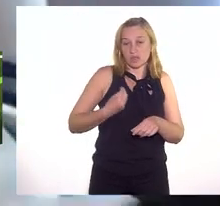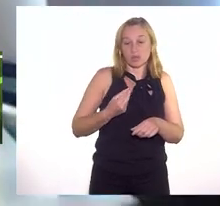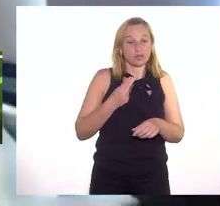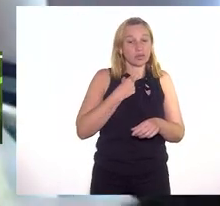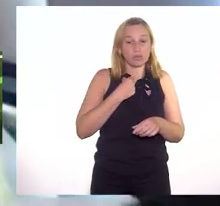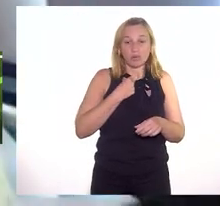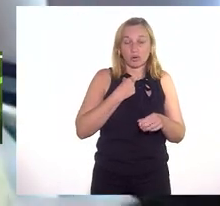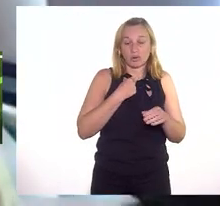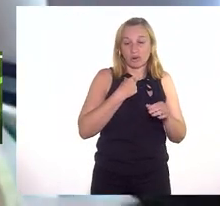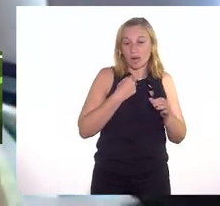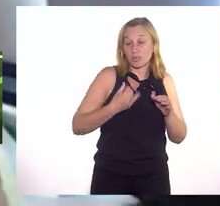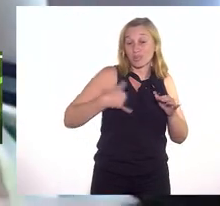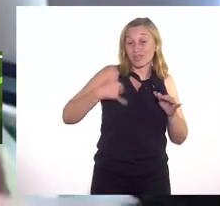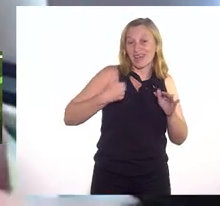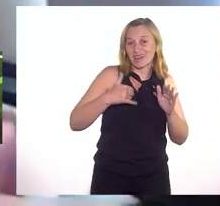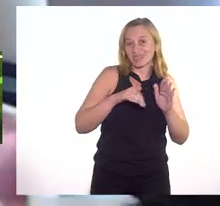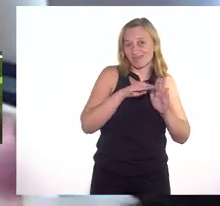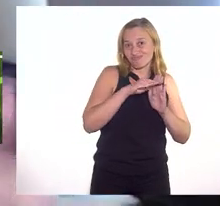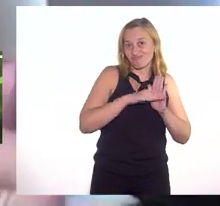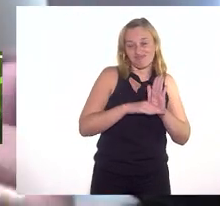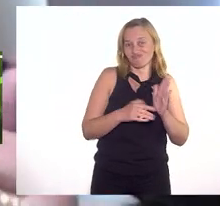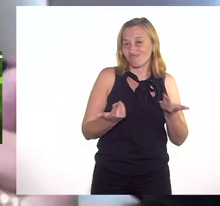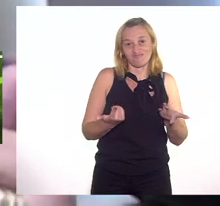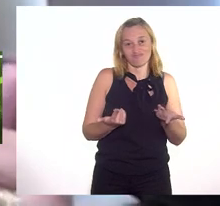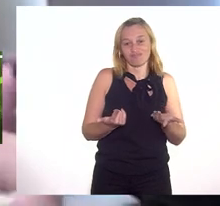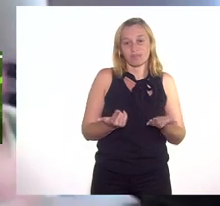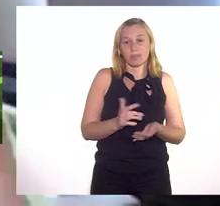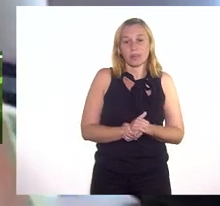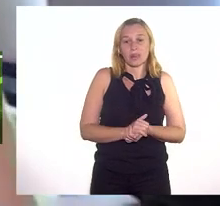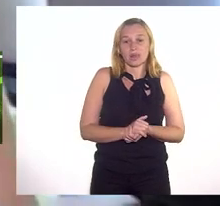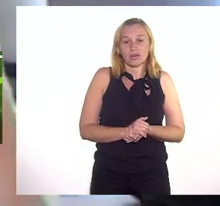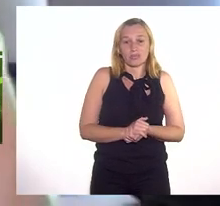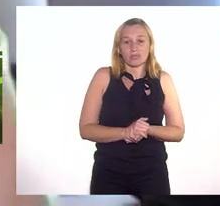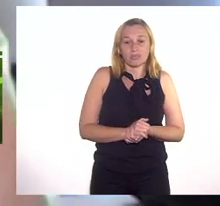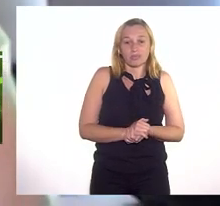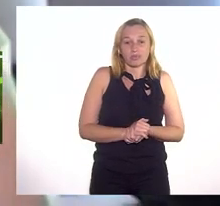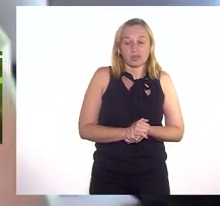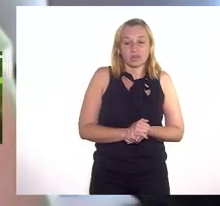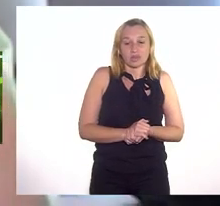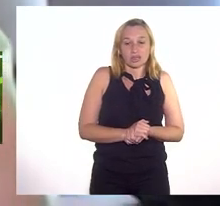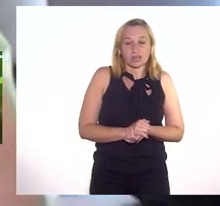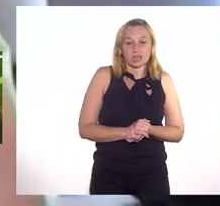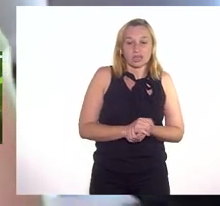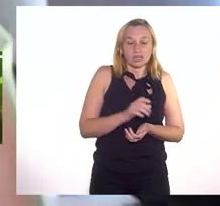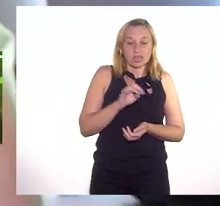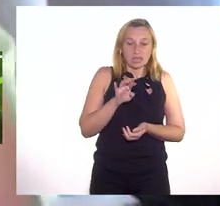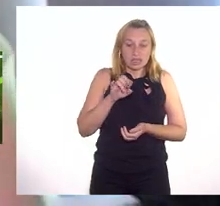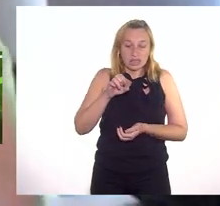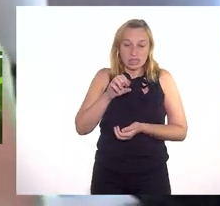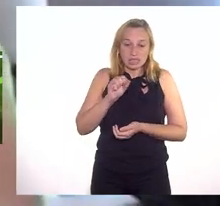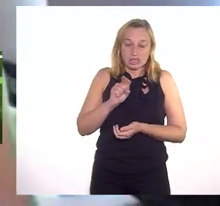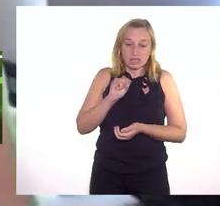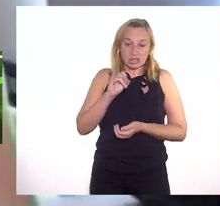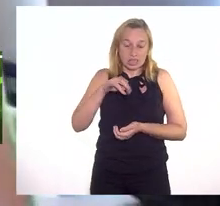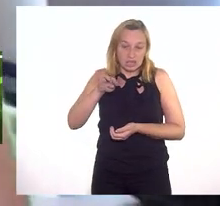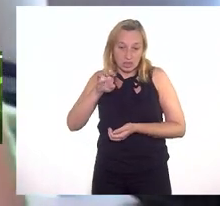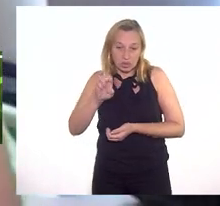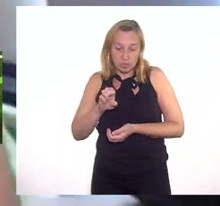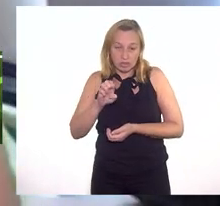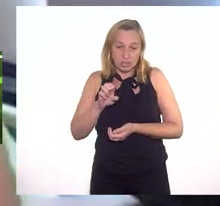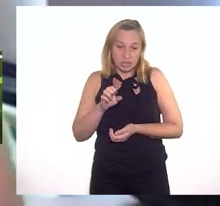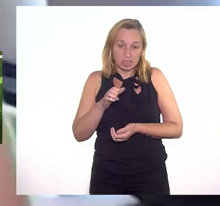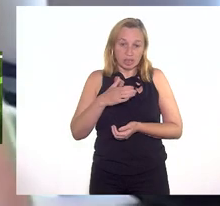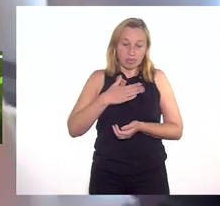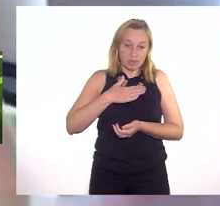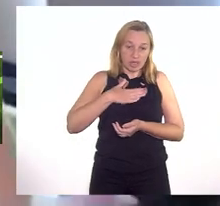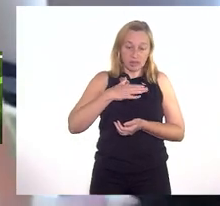por idade a comorbidade, né? Então, tem, assim, na síndrome da minha filha, tem pouquíssimos que são mais velhos